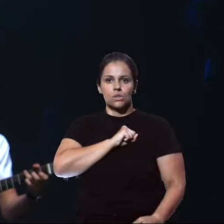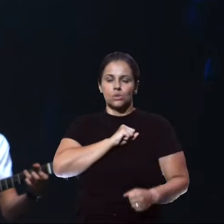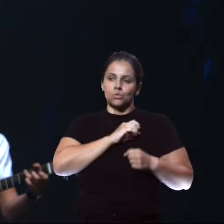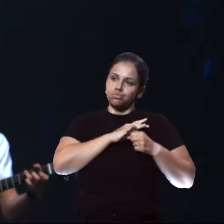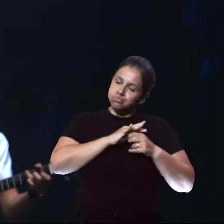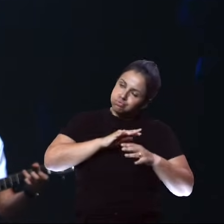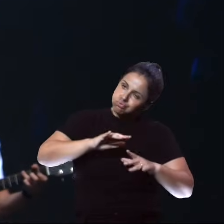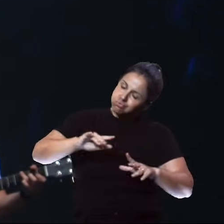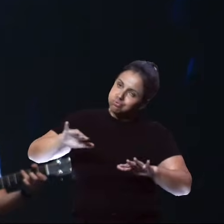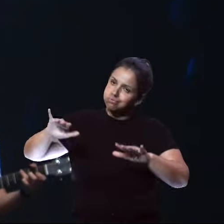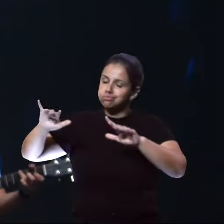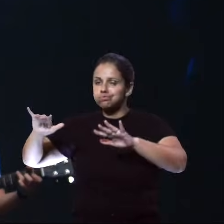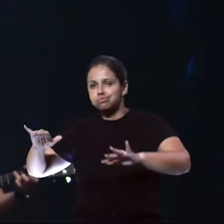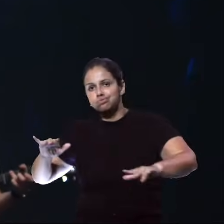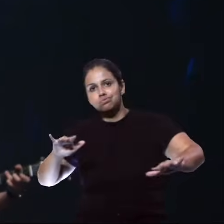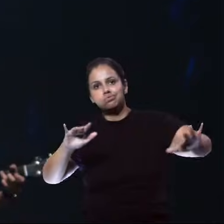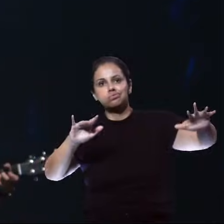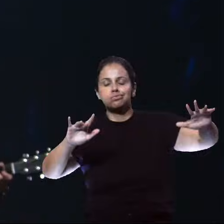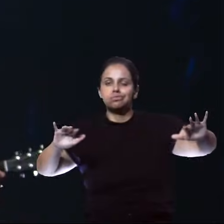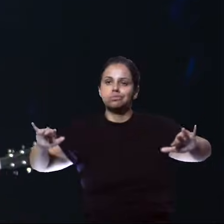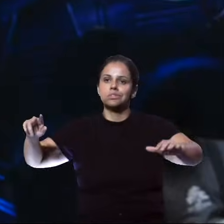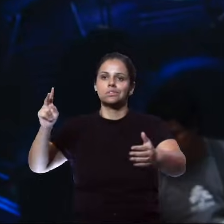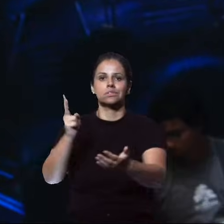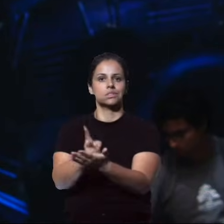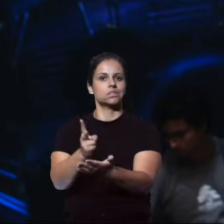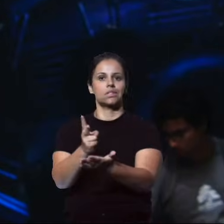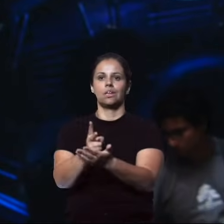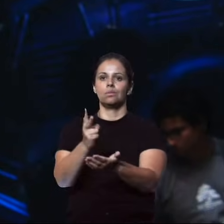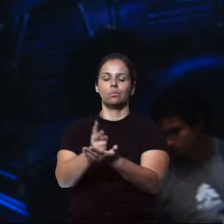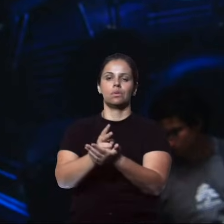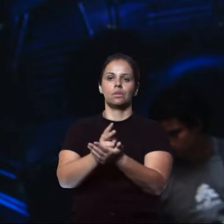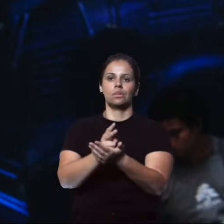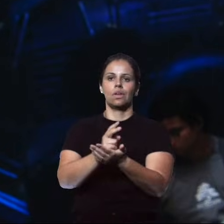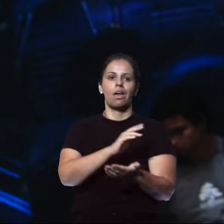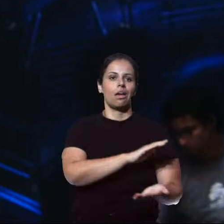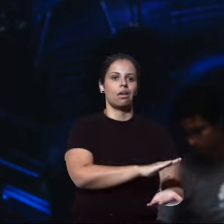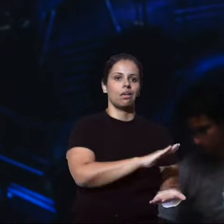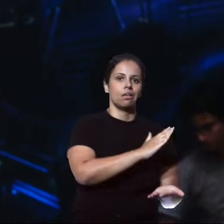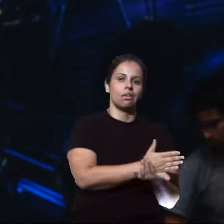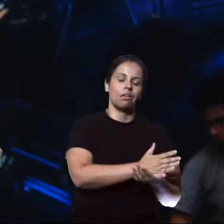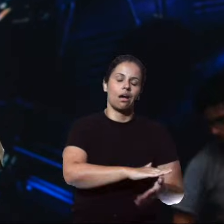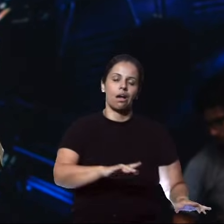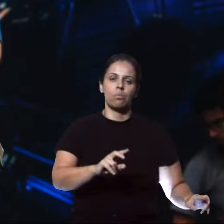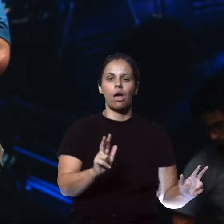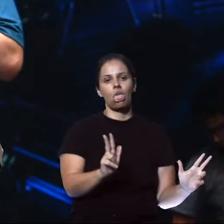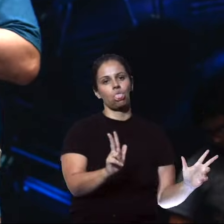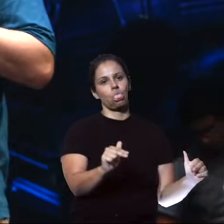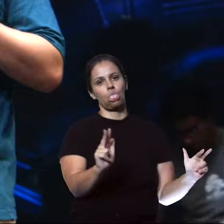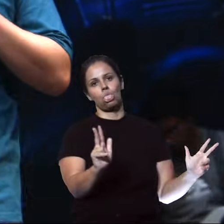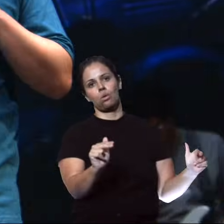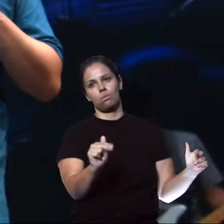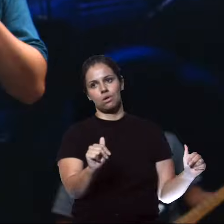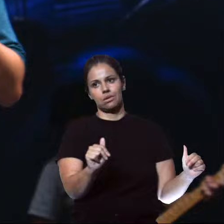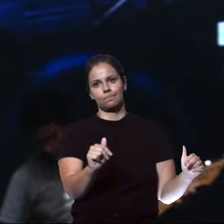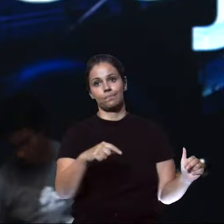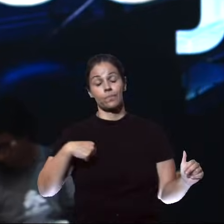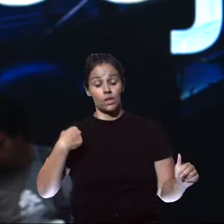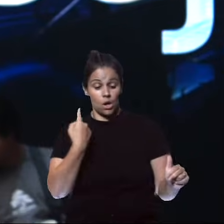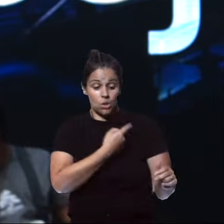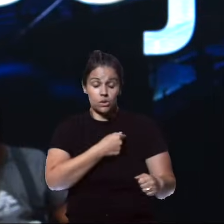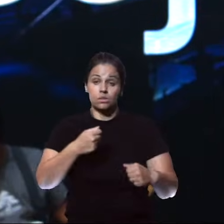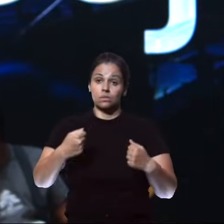quem sustenta esse amor é o próprio Deus. Você precisa alimentar essa chama dia após